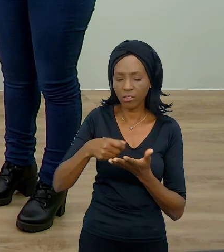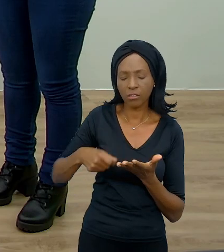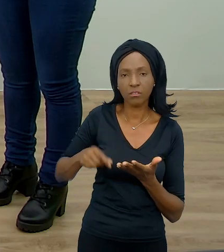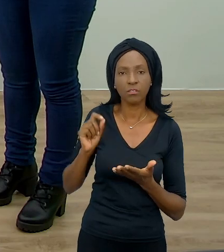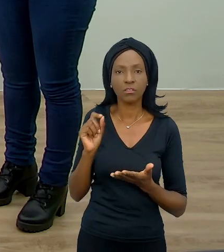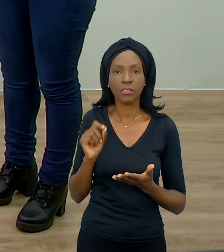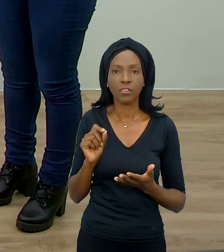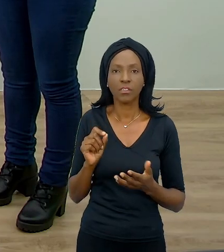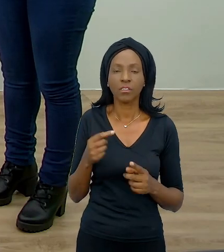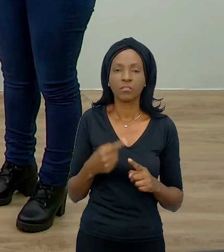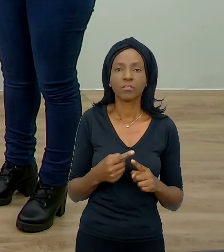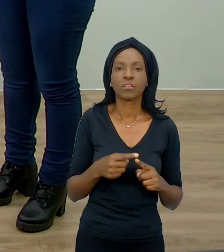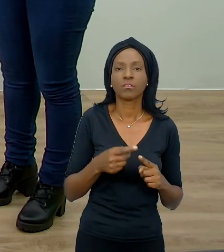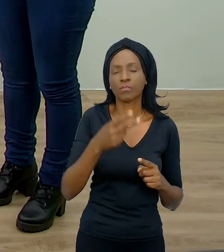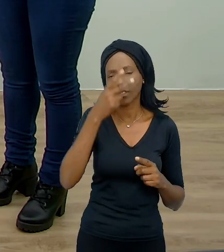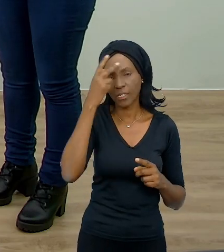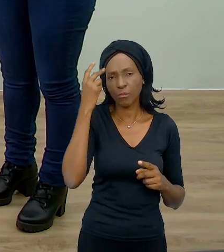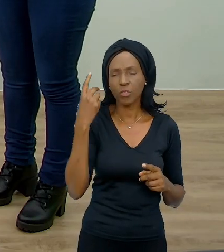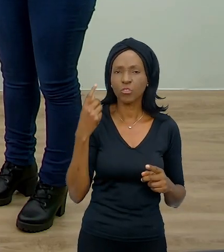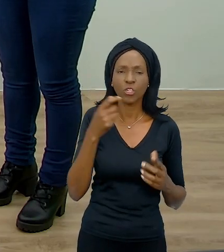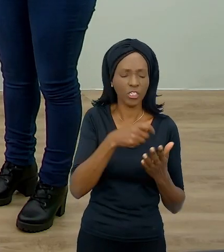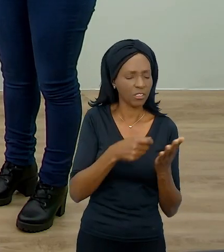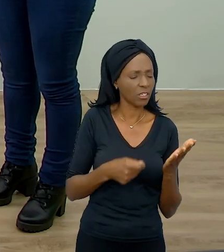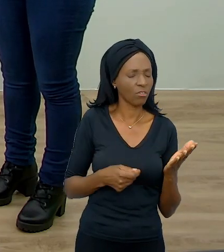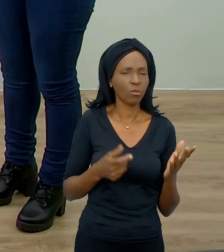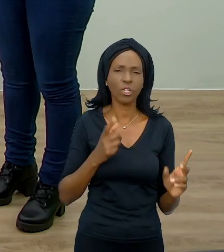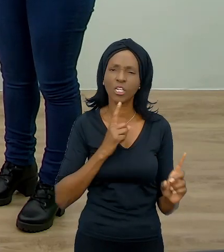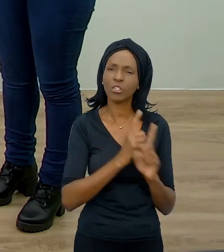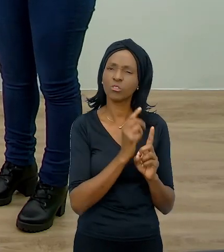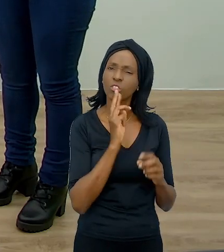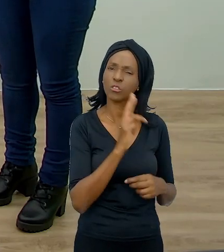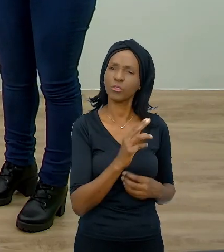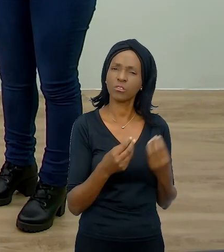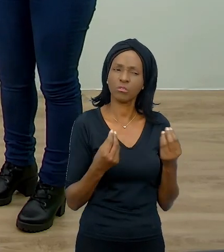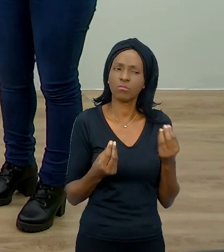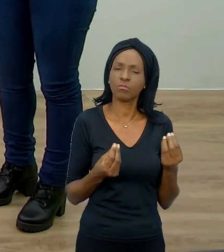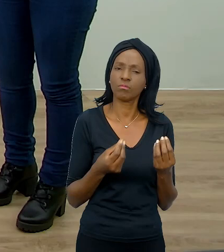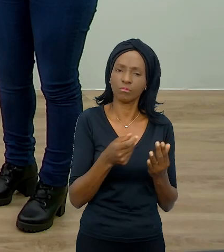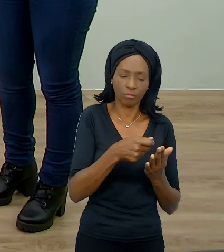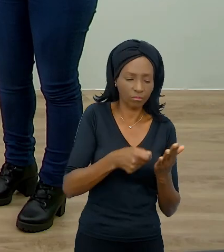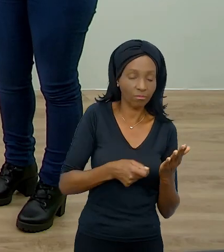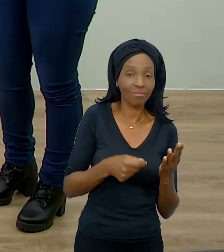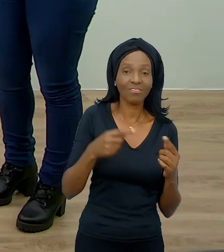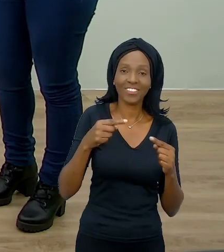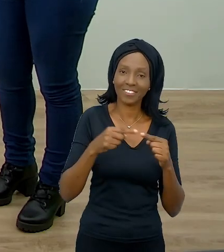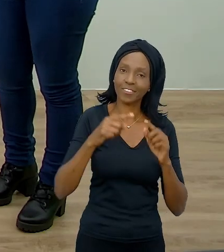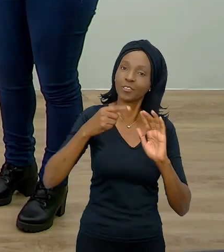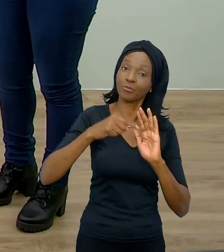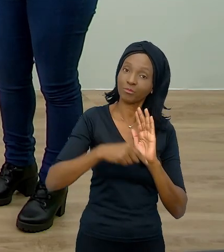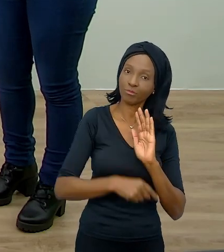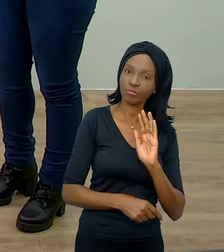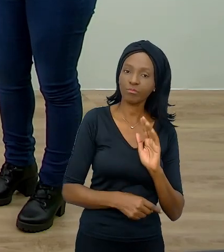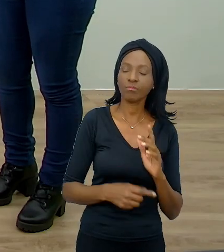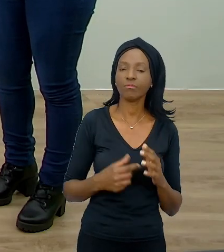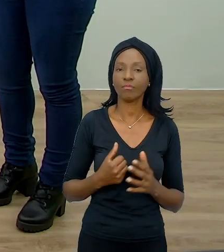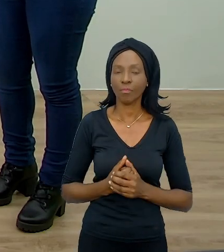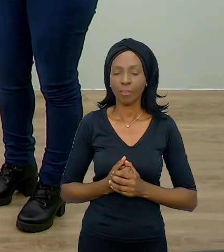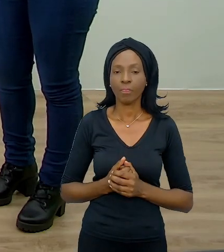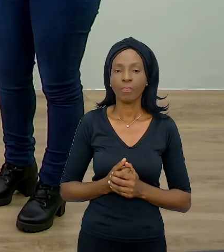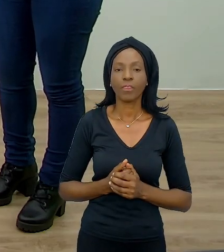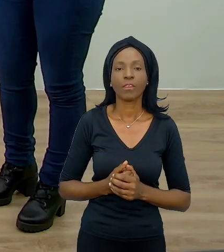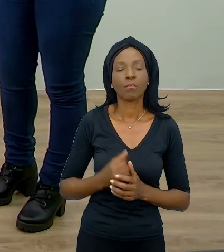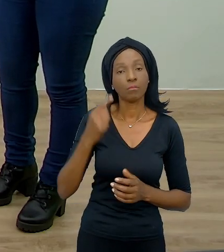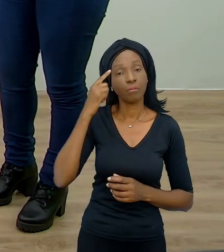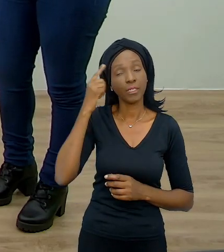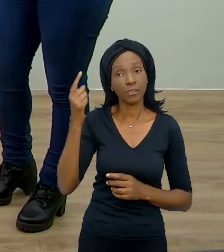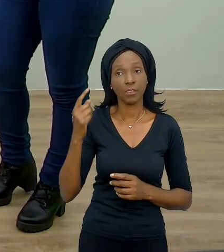que escreveu, como que ele chegou naquele determinado resultado? Veja, isso é aprofundamento. Então, nesse sentido, quando